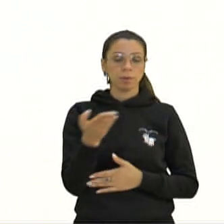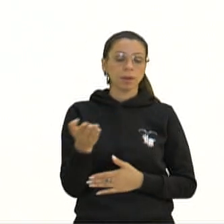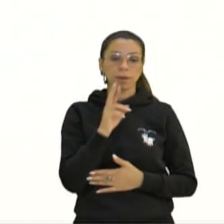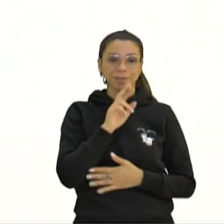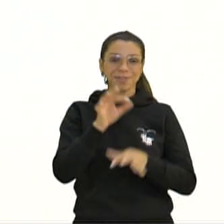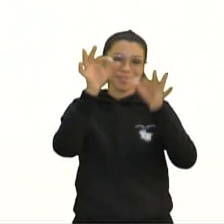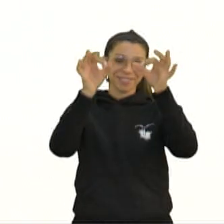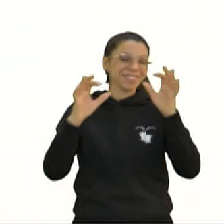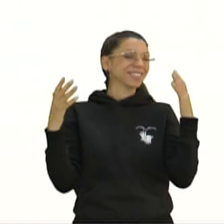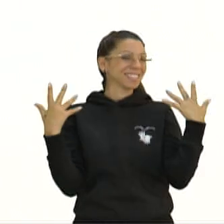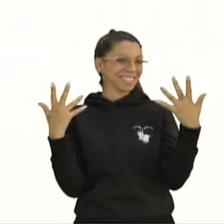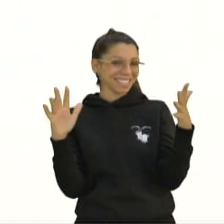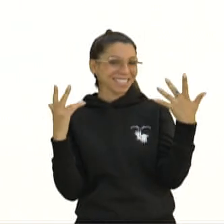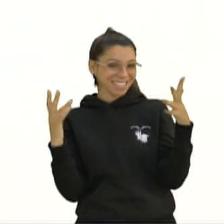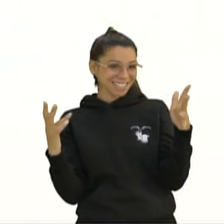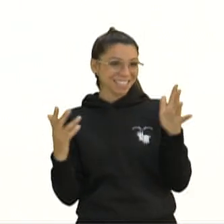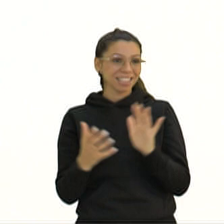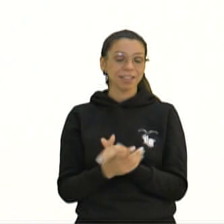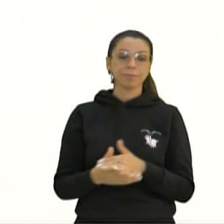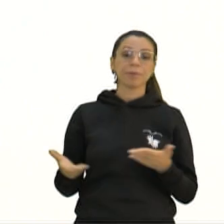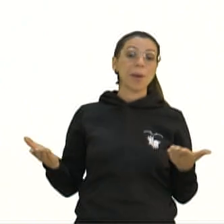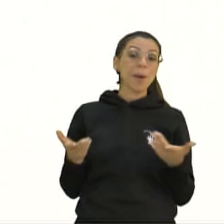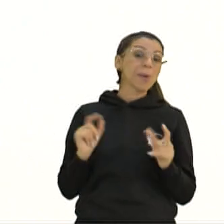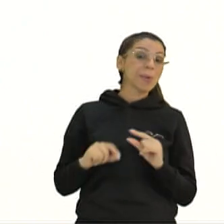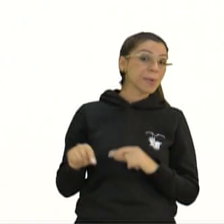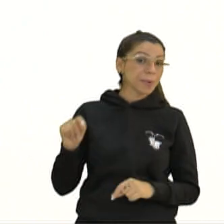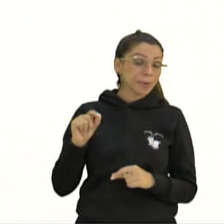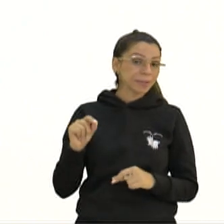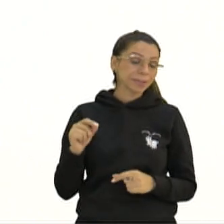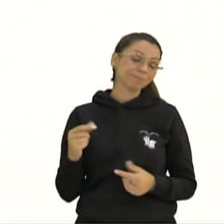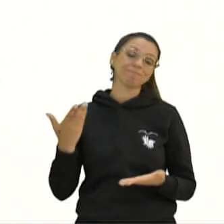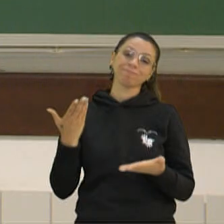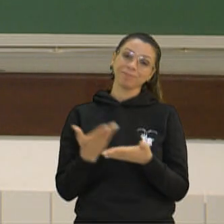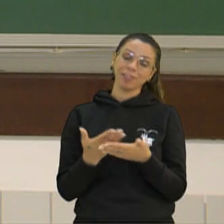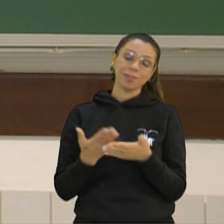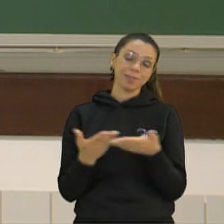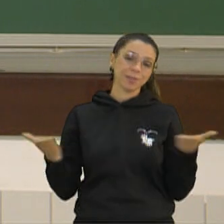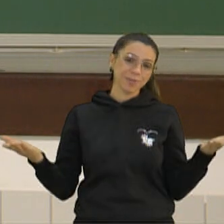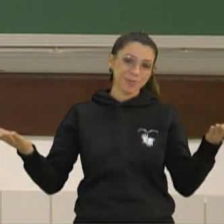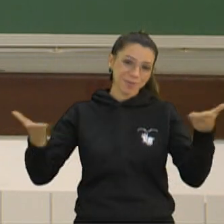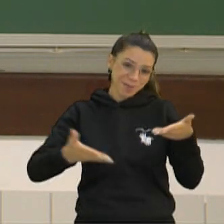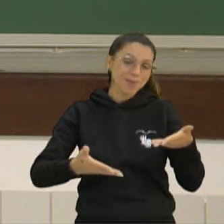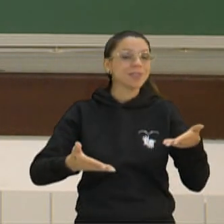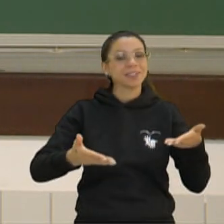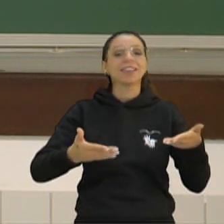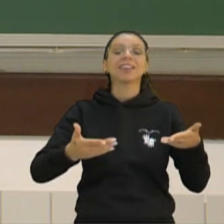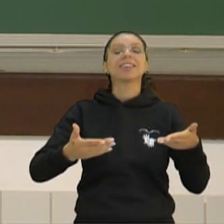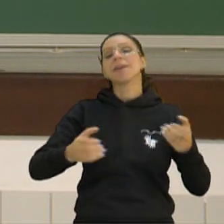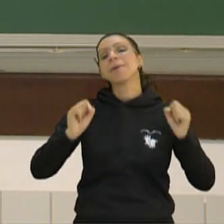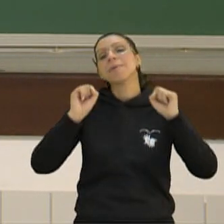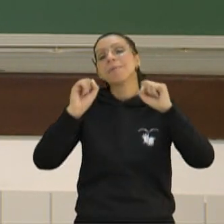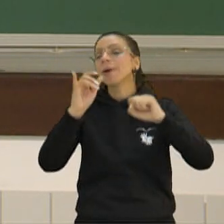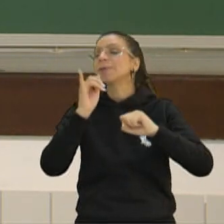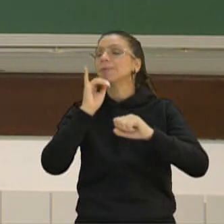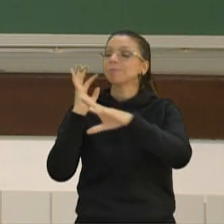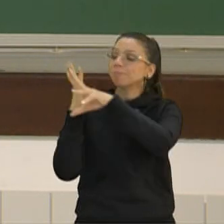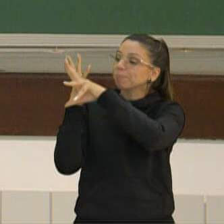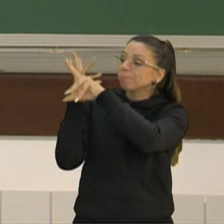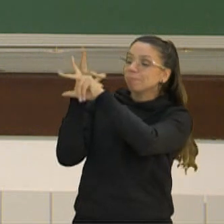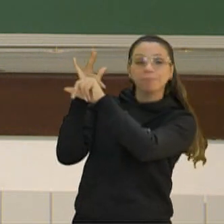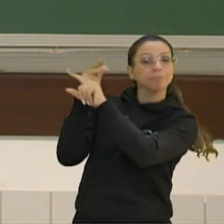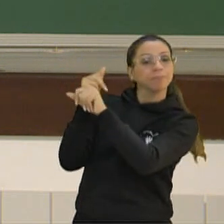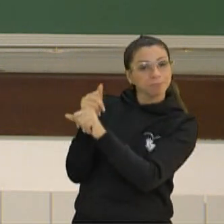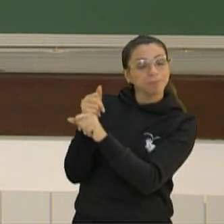acertou, parabéns! E aí, pessoal, essa foi a nossa aula de hoje, né? Onde nós podemos rever